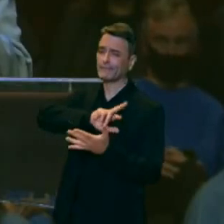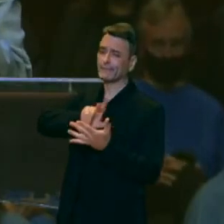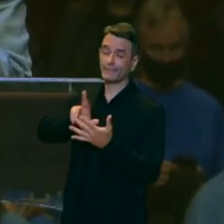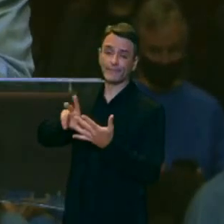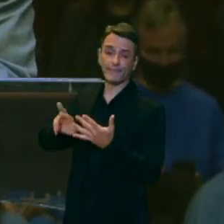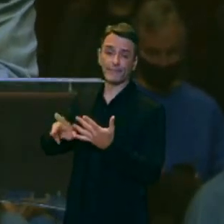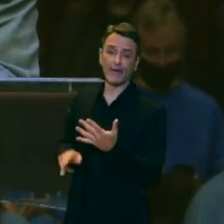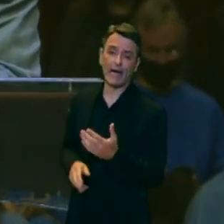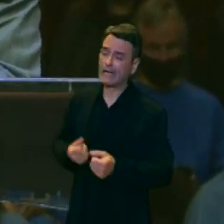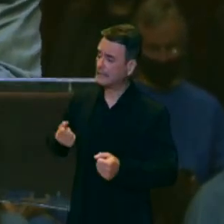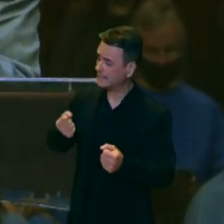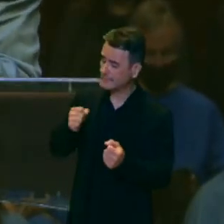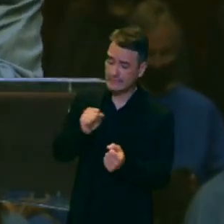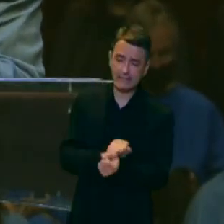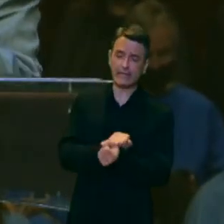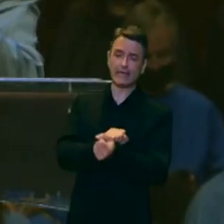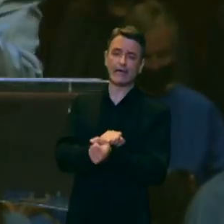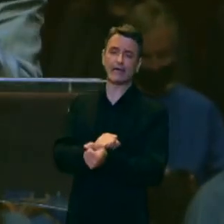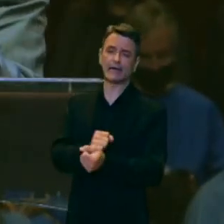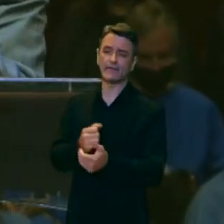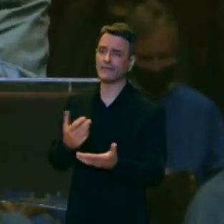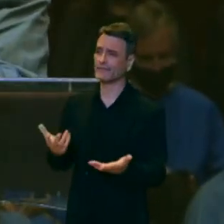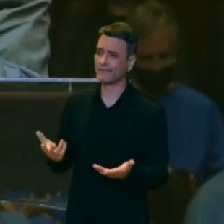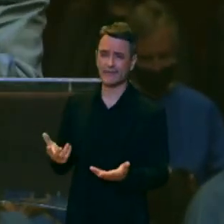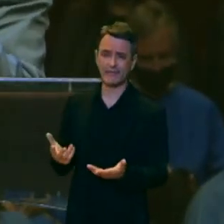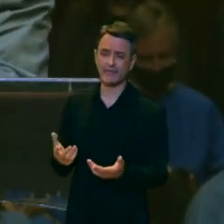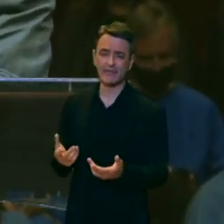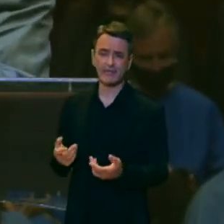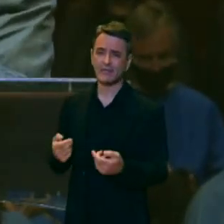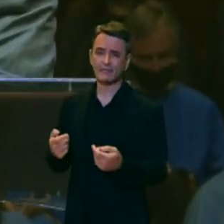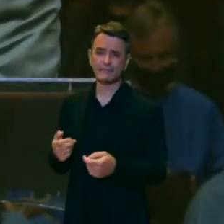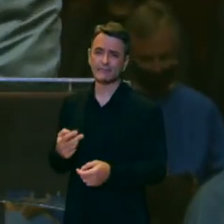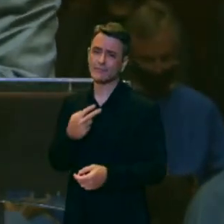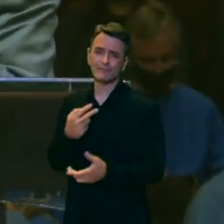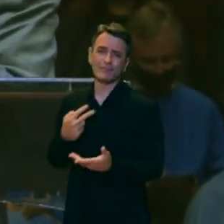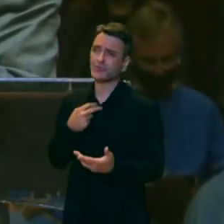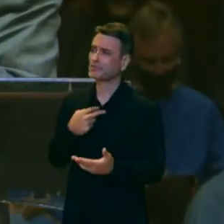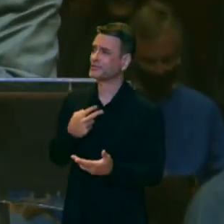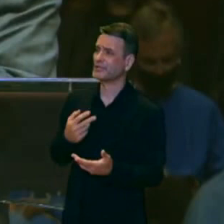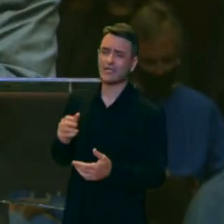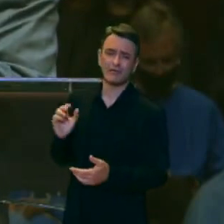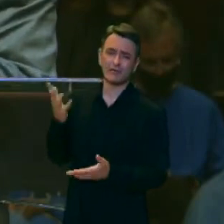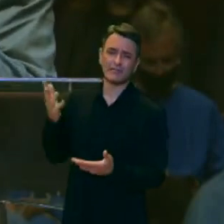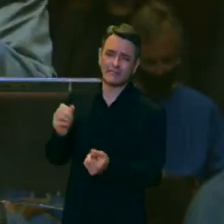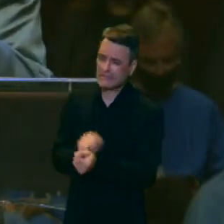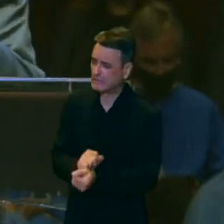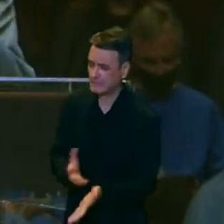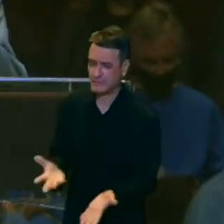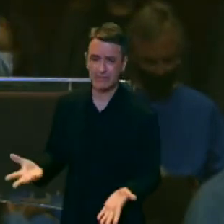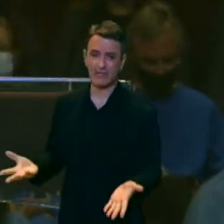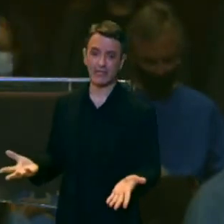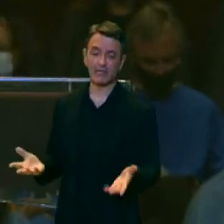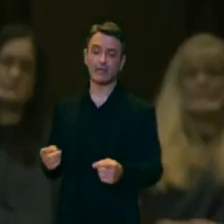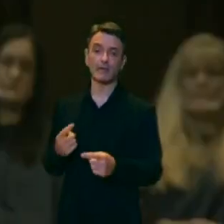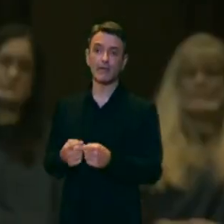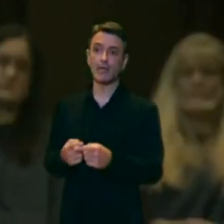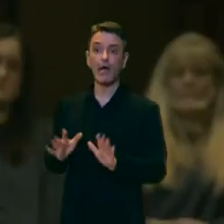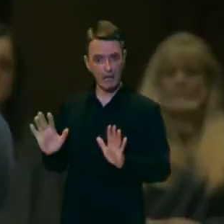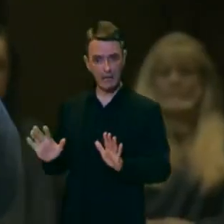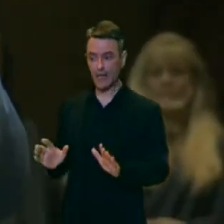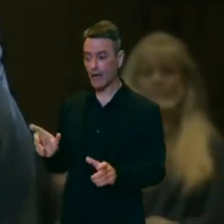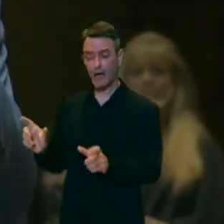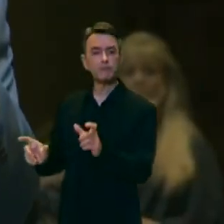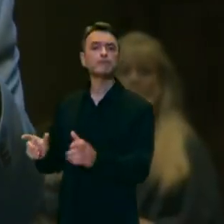a escravidão, que Deus disse que não deveria acontecer daquela maneira como eles estavam fazendo. Alguém poderia trabalhar